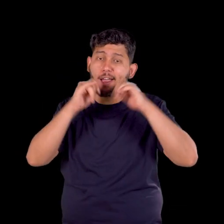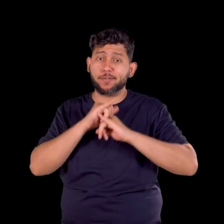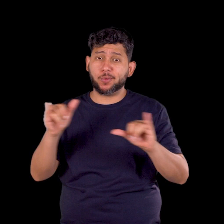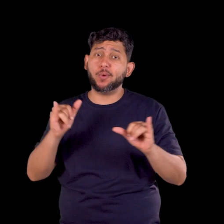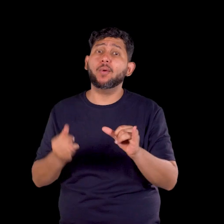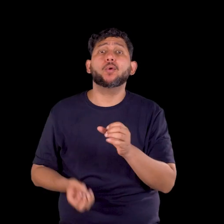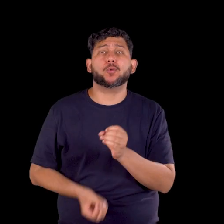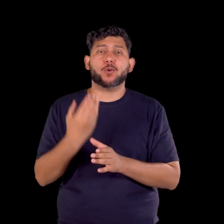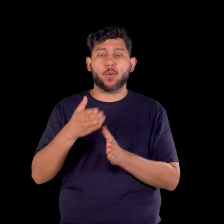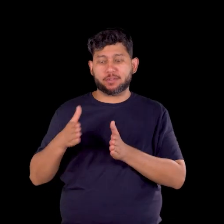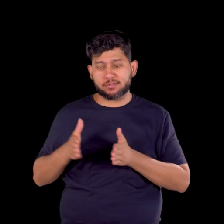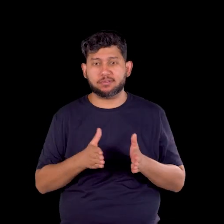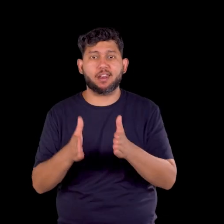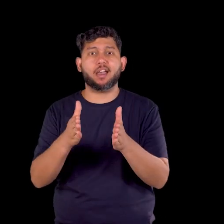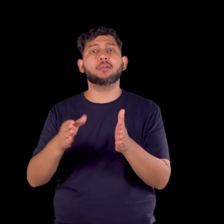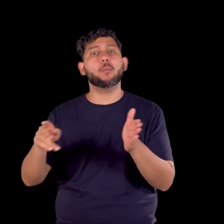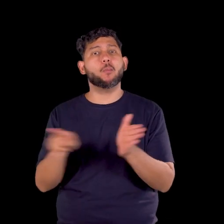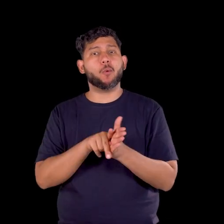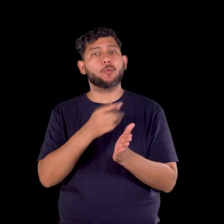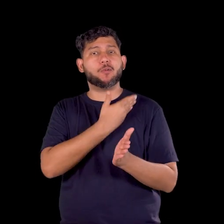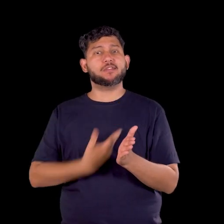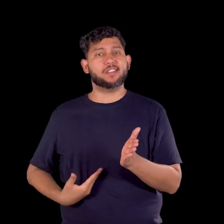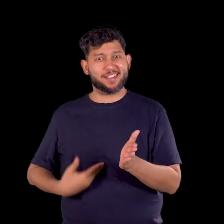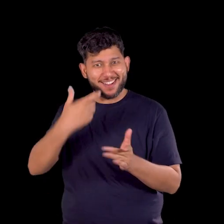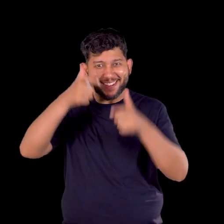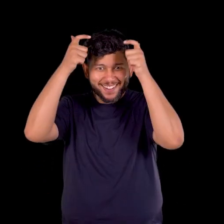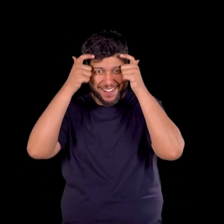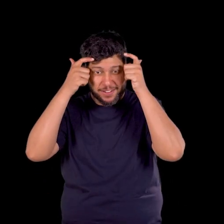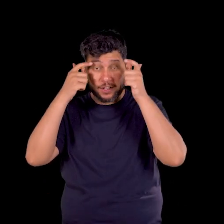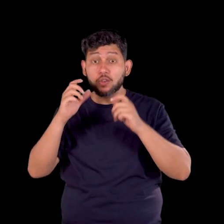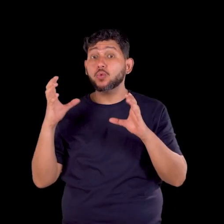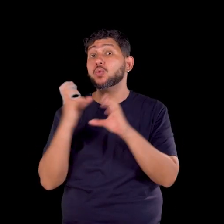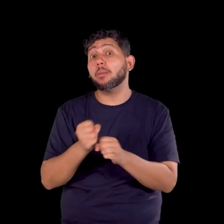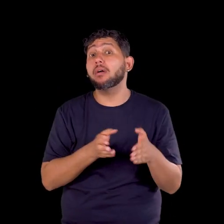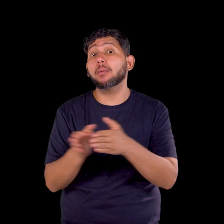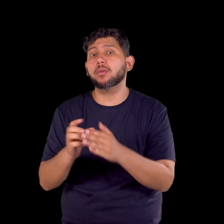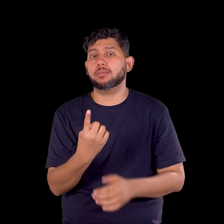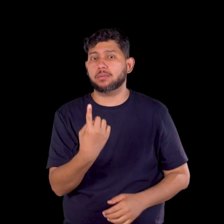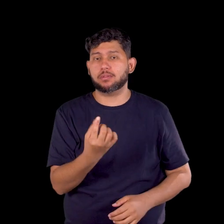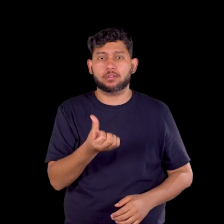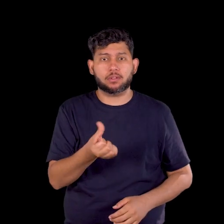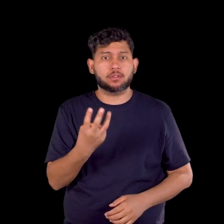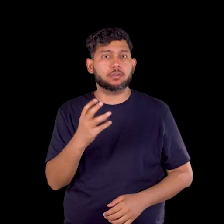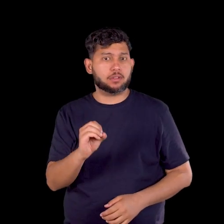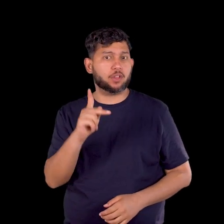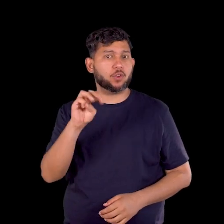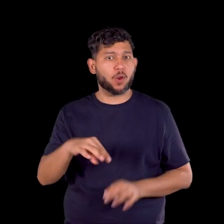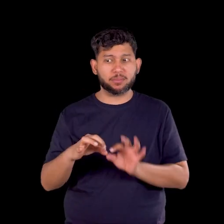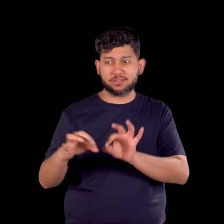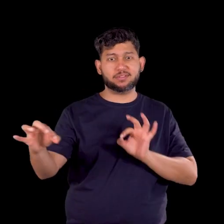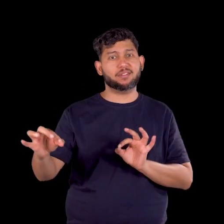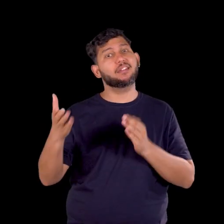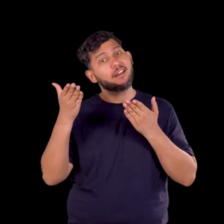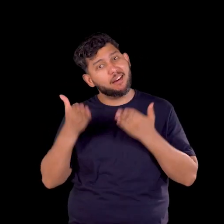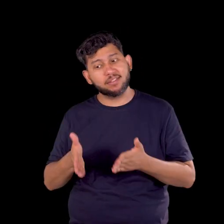Estrada Real, oficializando caminhos que totalizavam 1.630 quilômetros de extensão. Surgia,